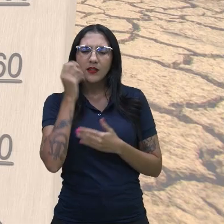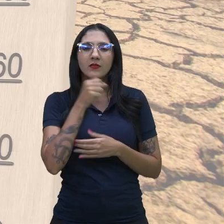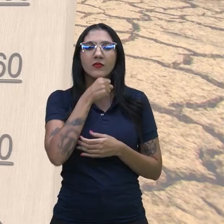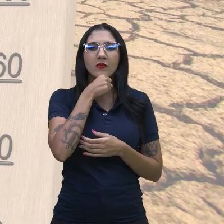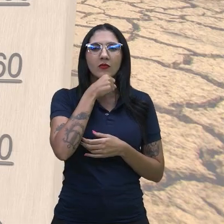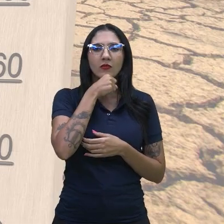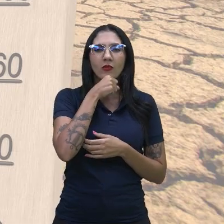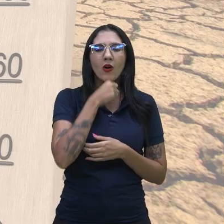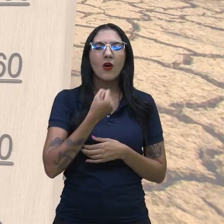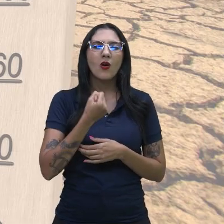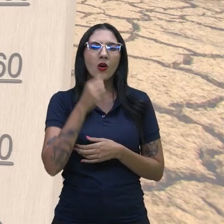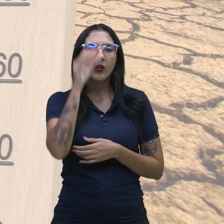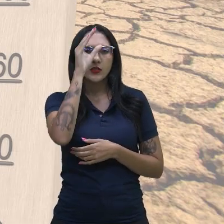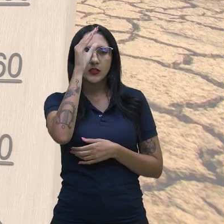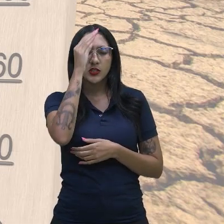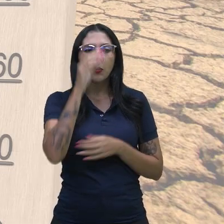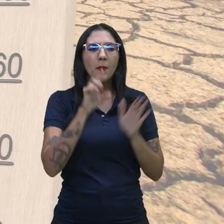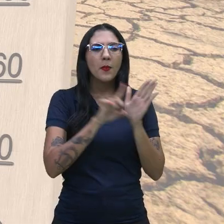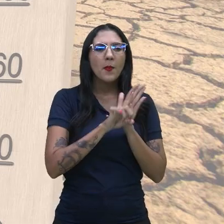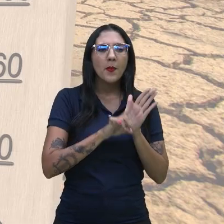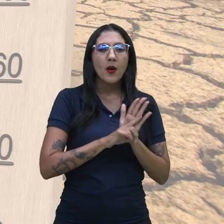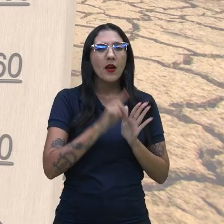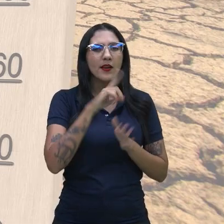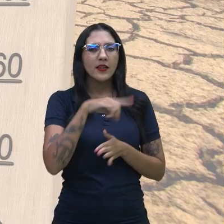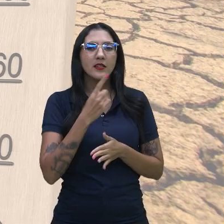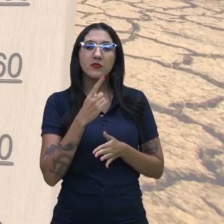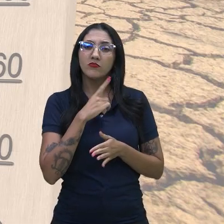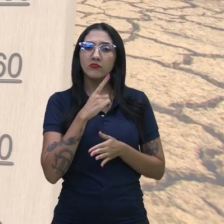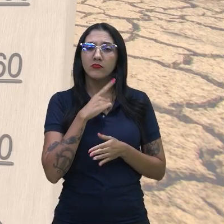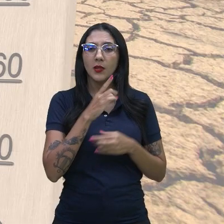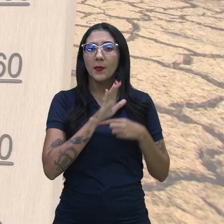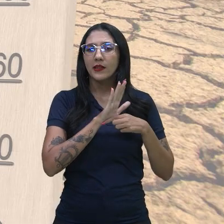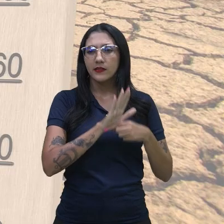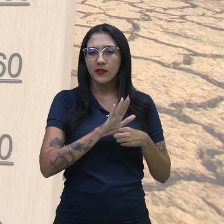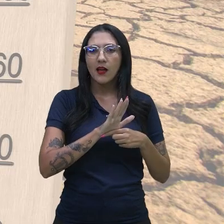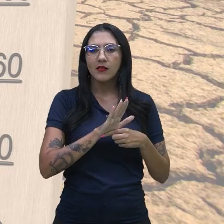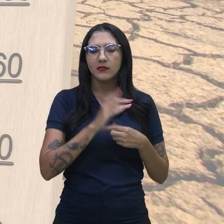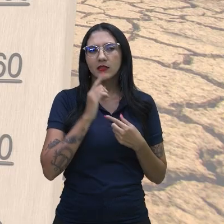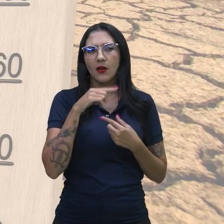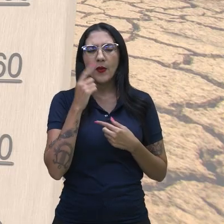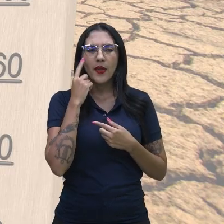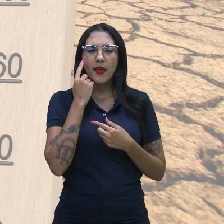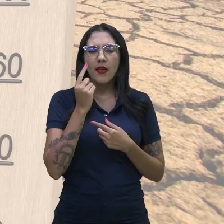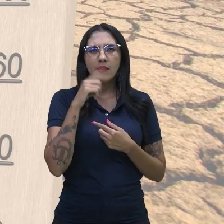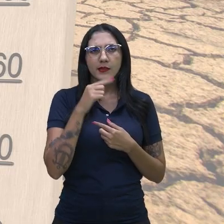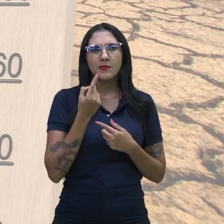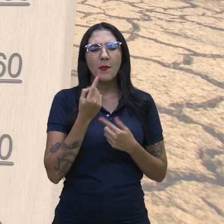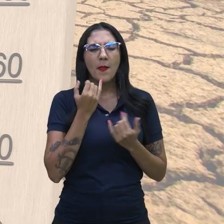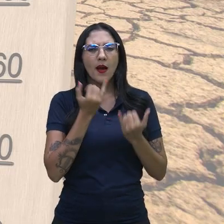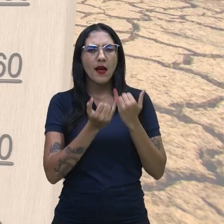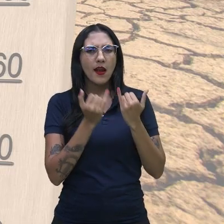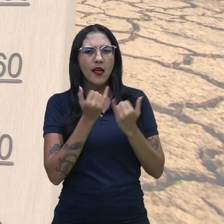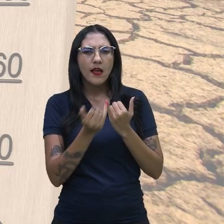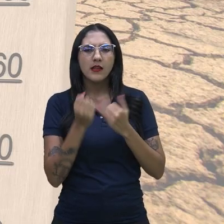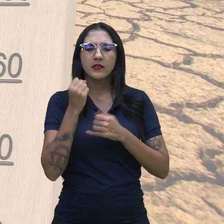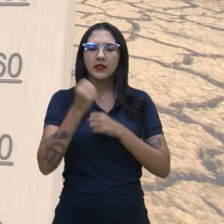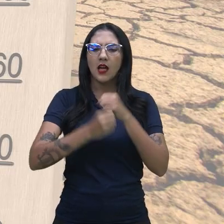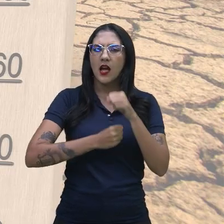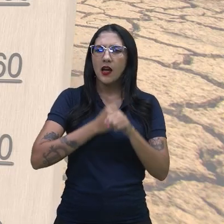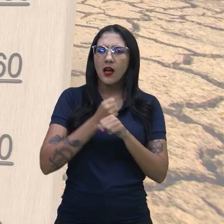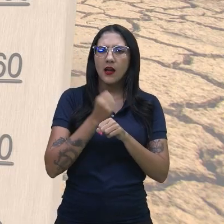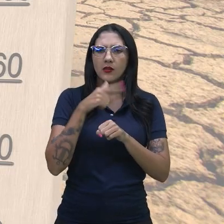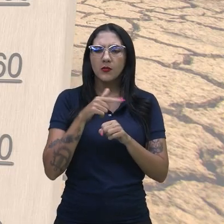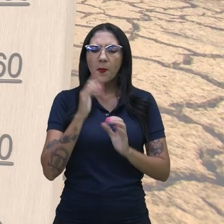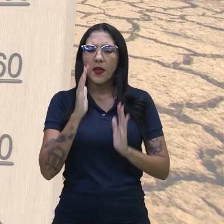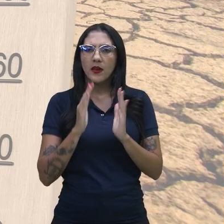avós, os seus tios, eles vão provavelmente pontuar isso para vocês, que parece que a cada ano a seca ela é